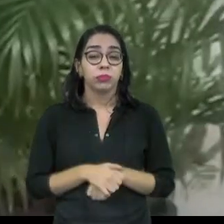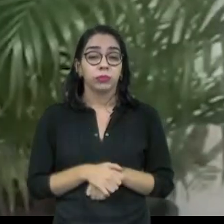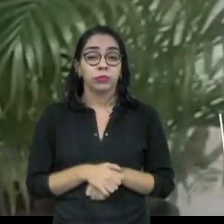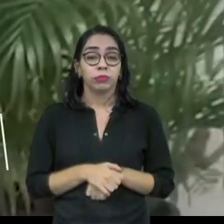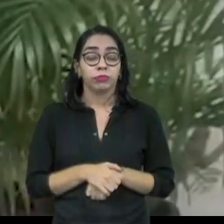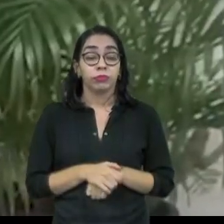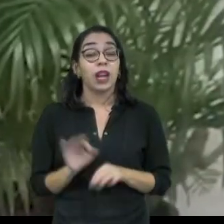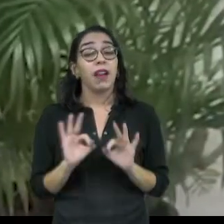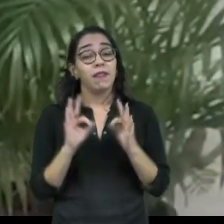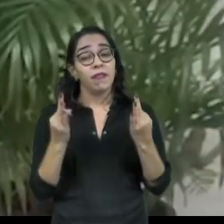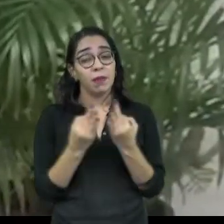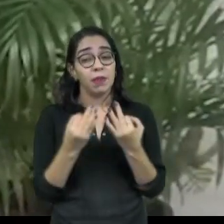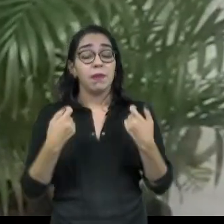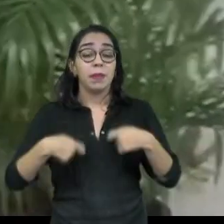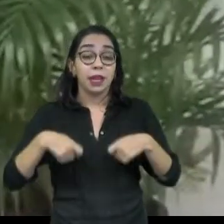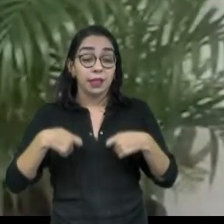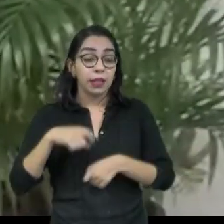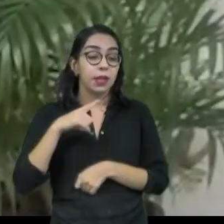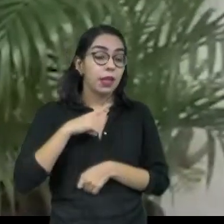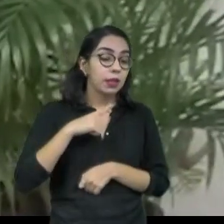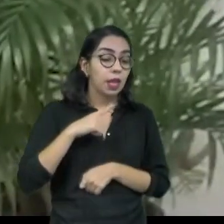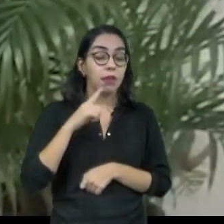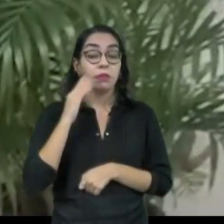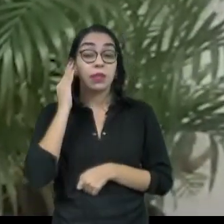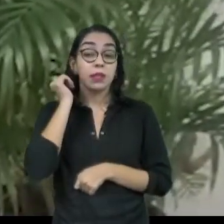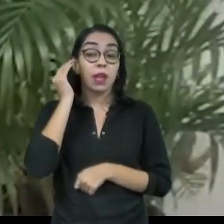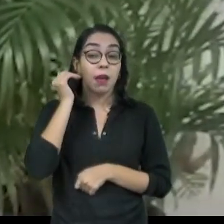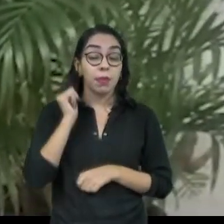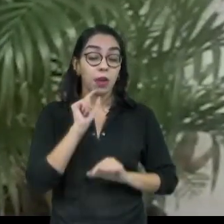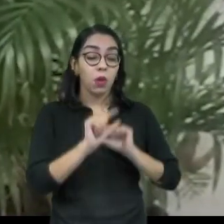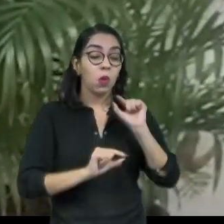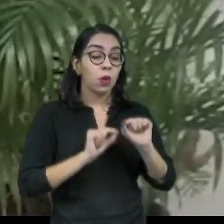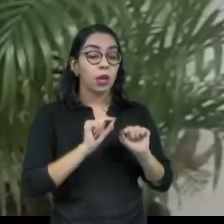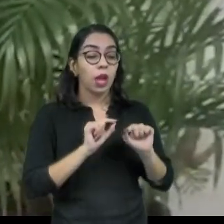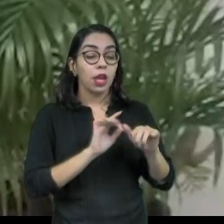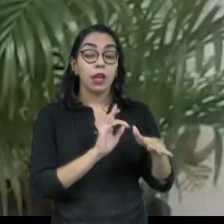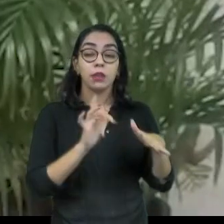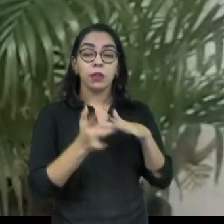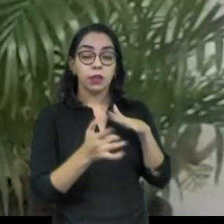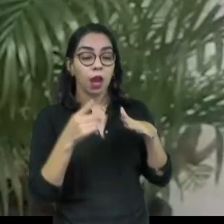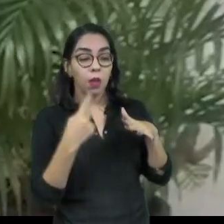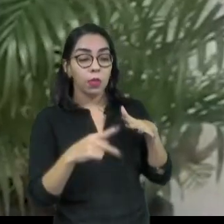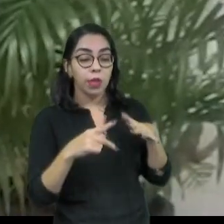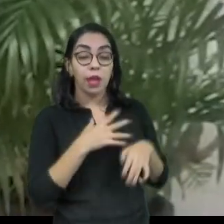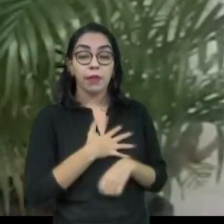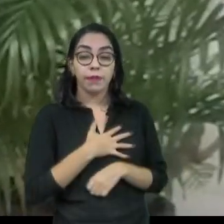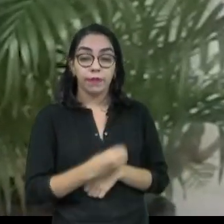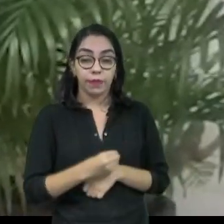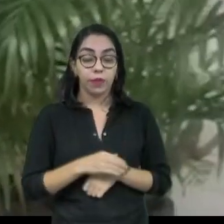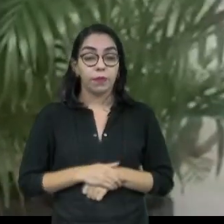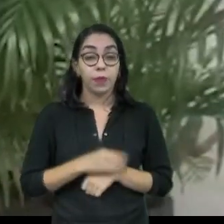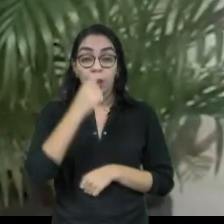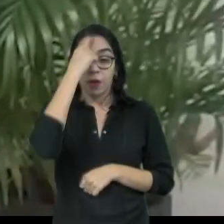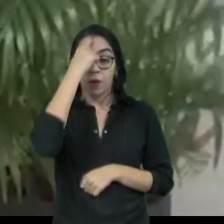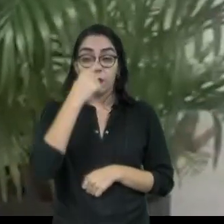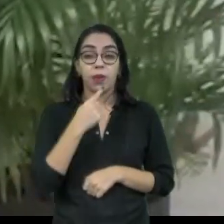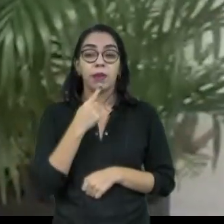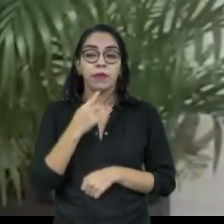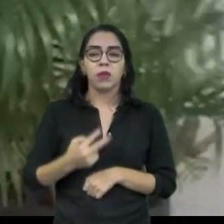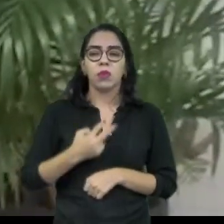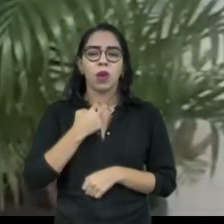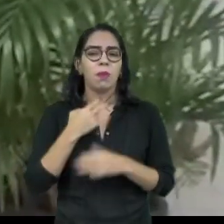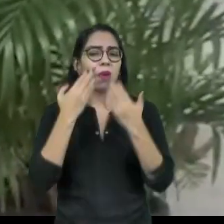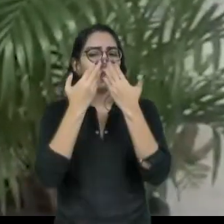pais eles tenham um acesso direto às redes sociais de seus filhos é interessante também que esses perfis das crianças eles não sejam